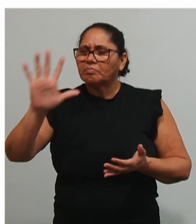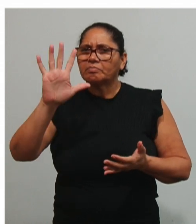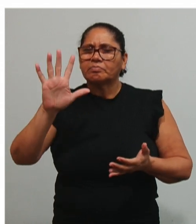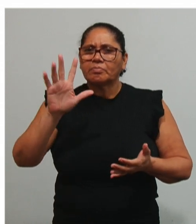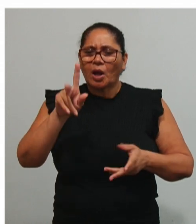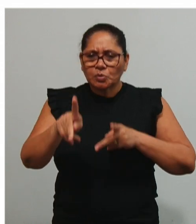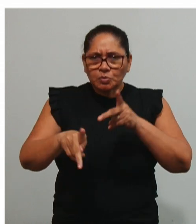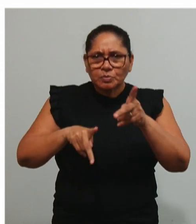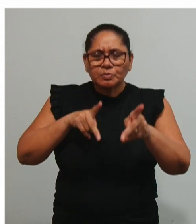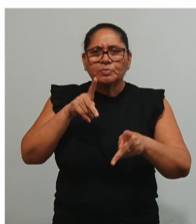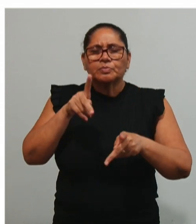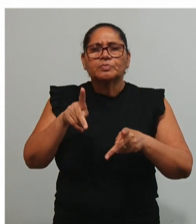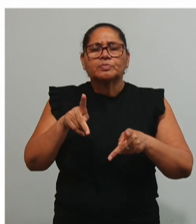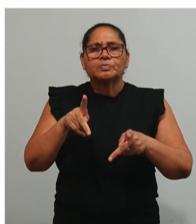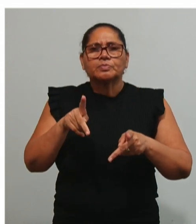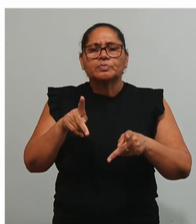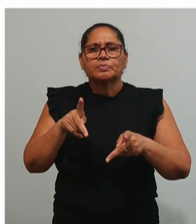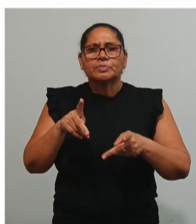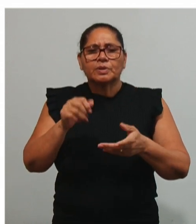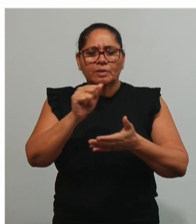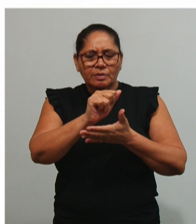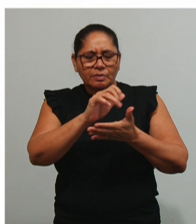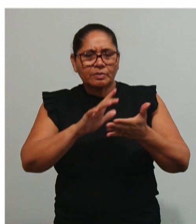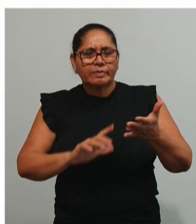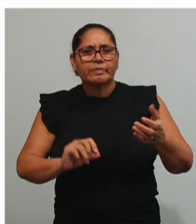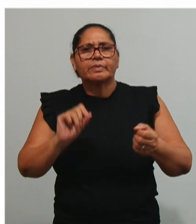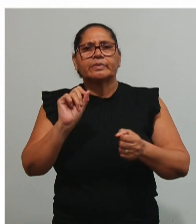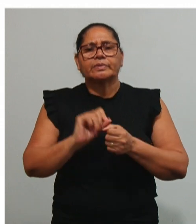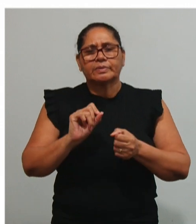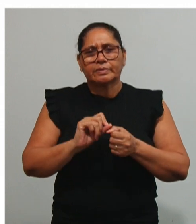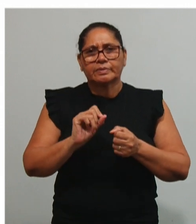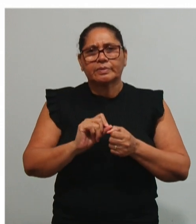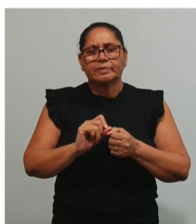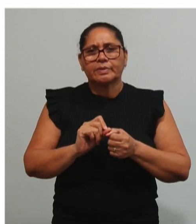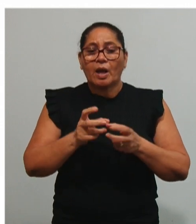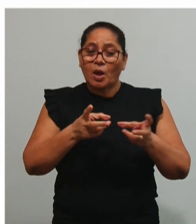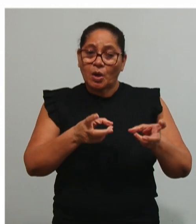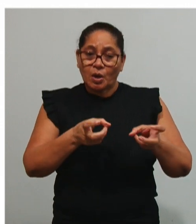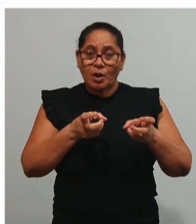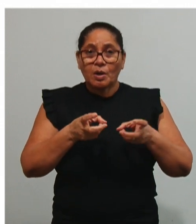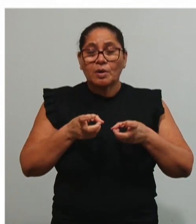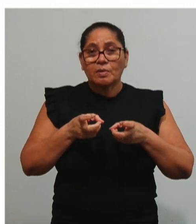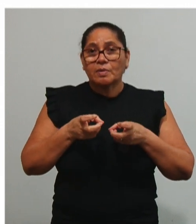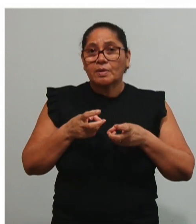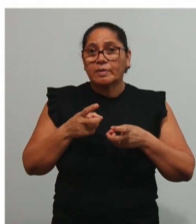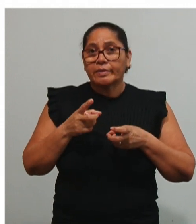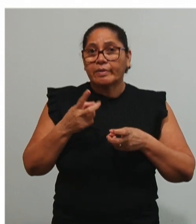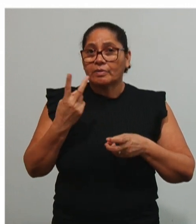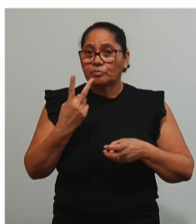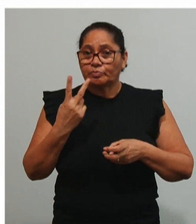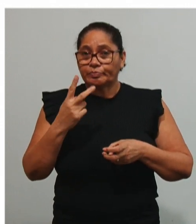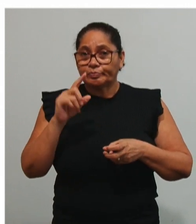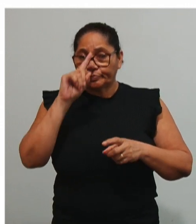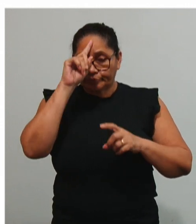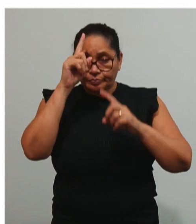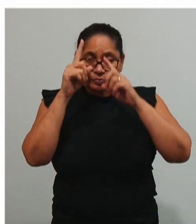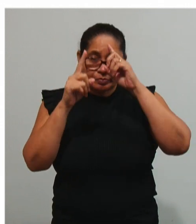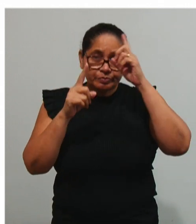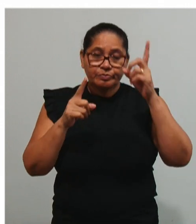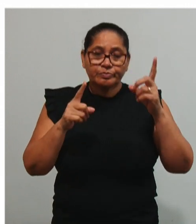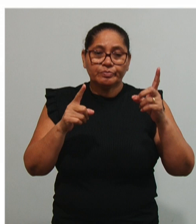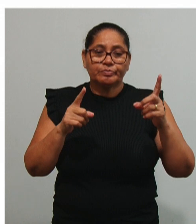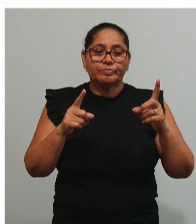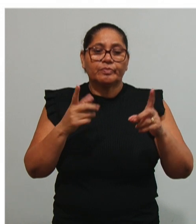público, quanto à sua atividade que executa. Então, vocês percebam que essas duas ideias, né, de posição e